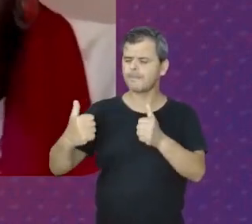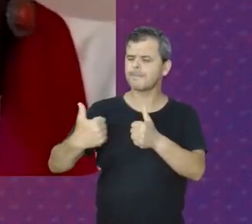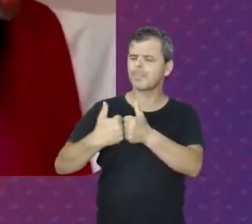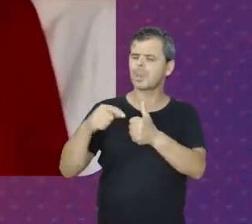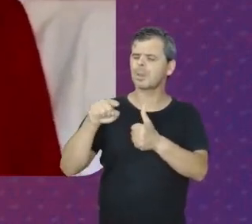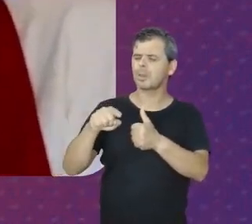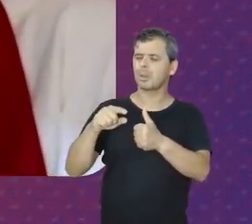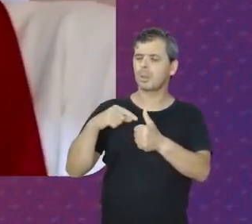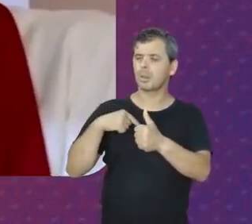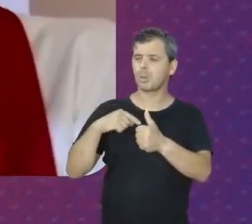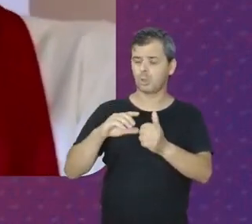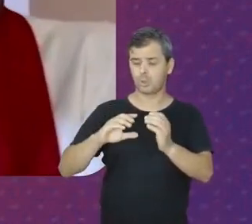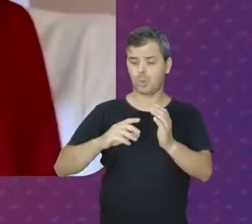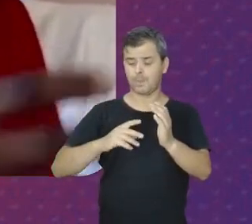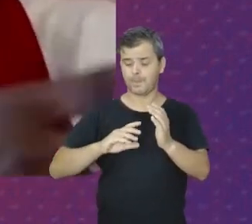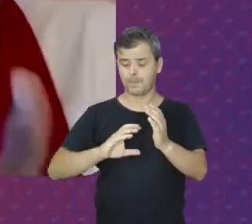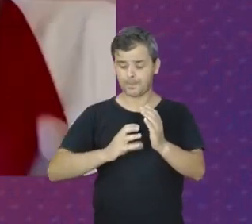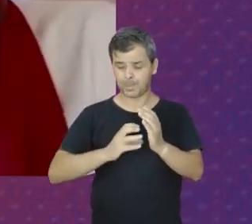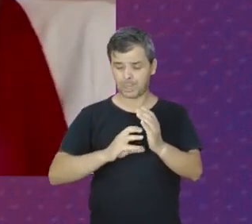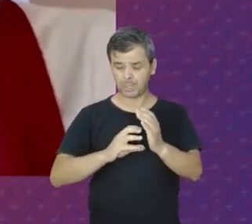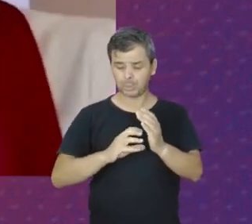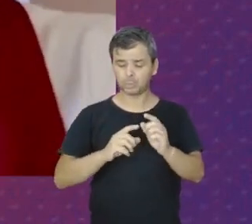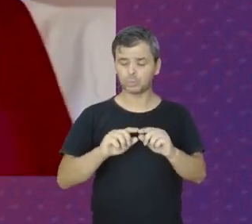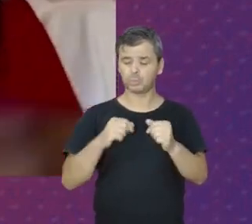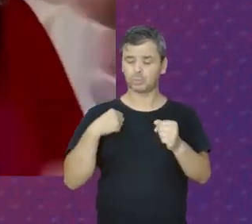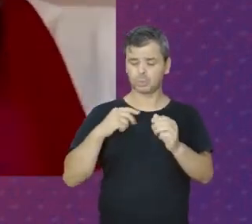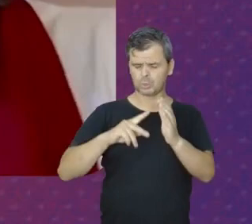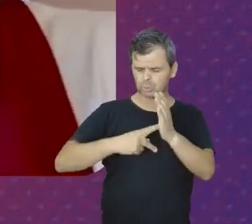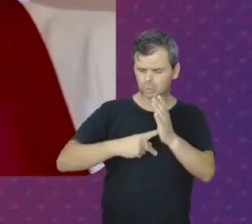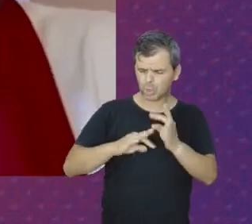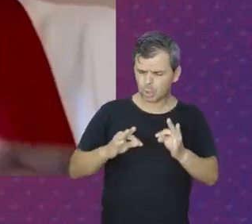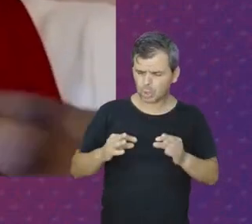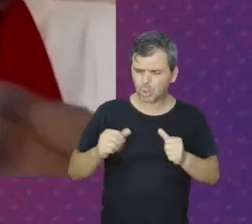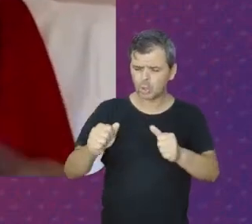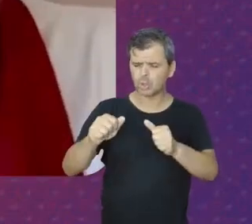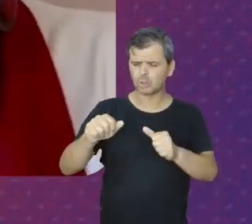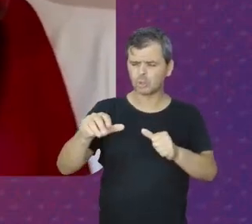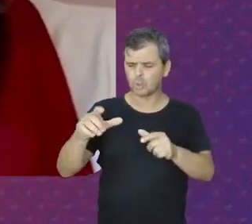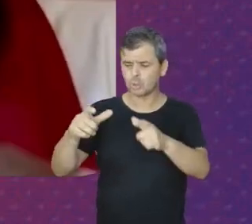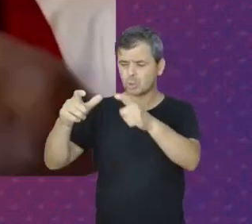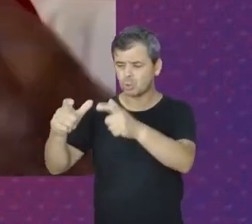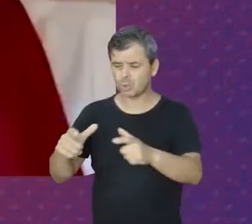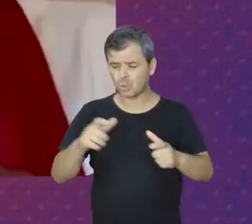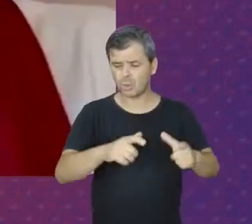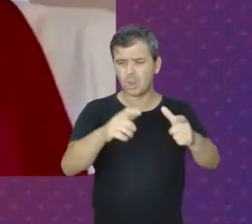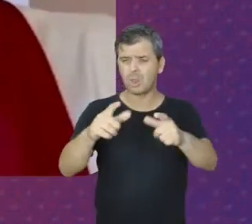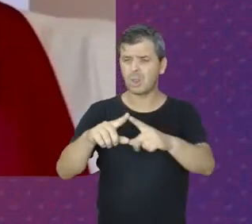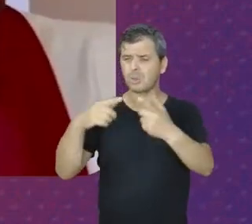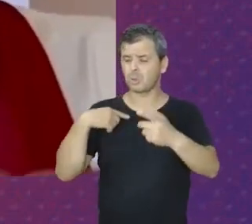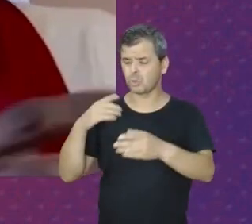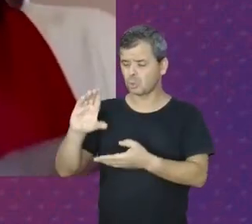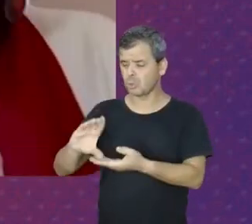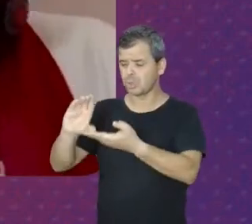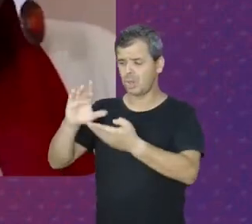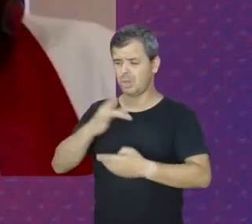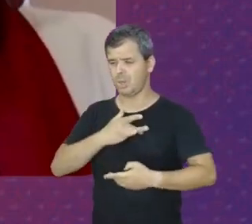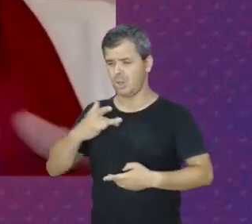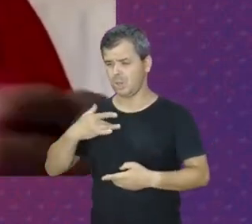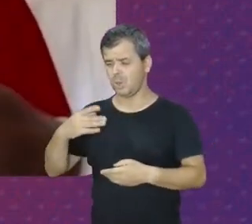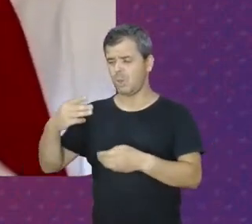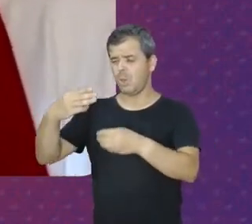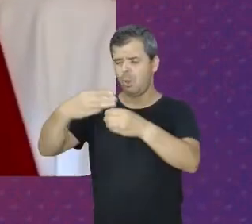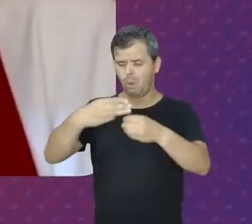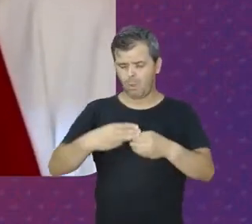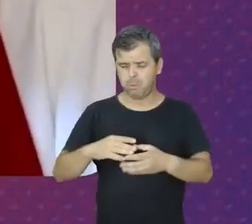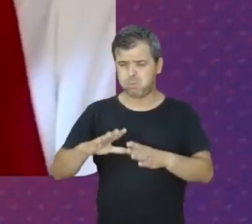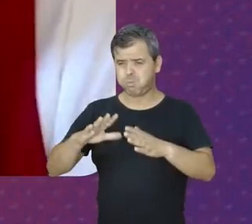do nosso partido político, dos sindicatos, de todos os espaços, dos conselhos de saúde, tanto os municipais,